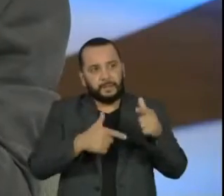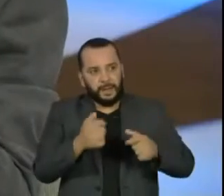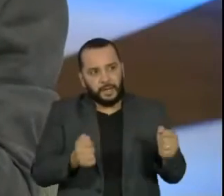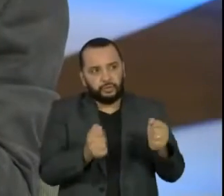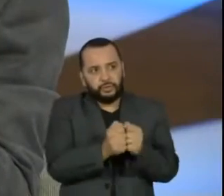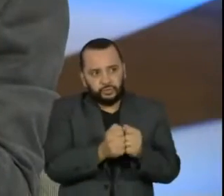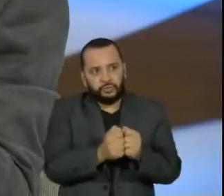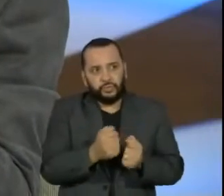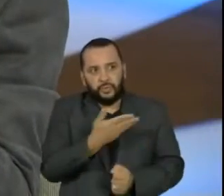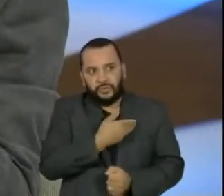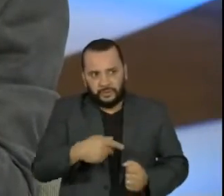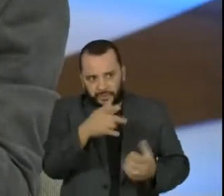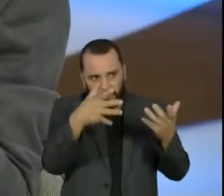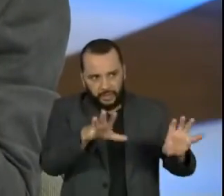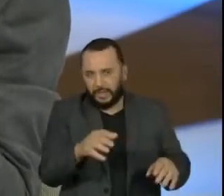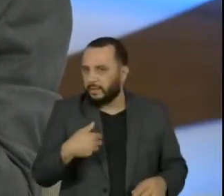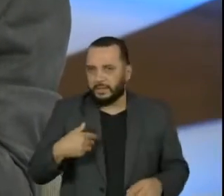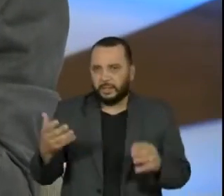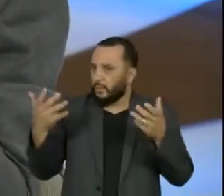Eu não gostaria.